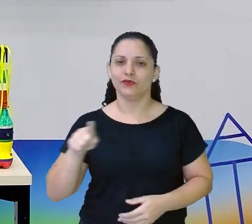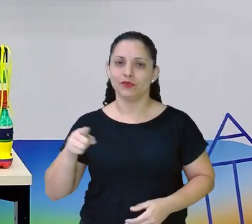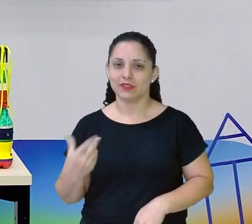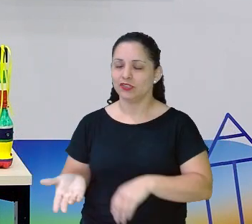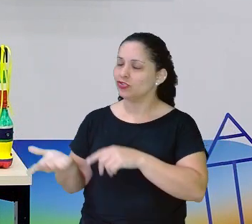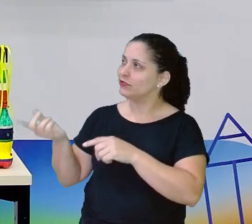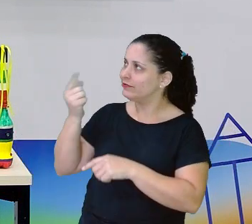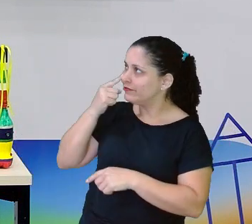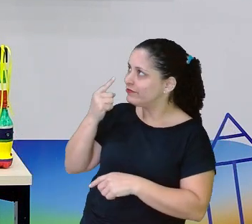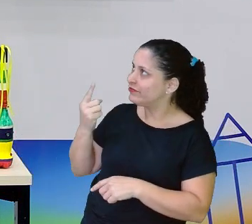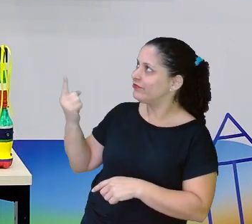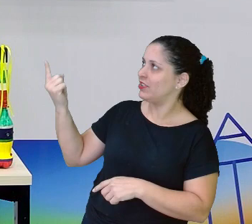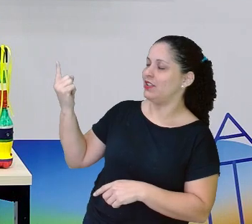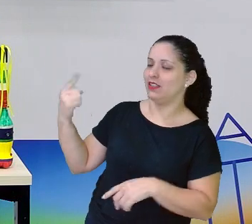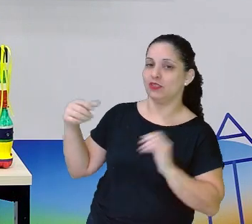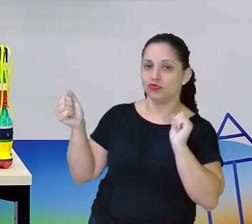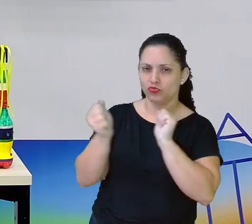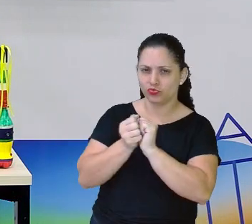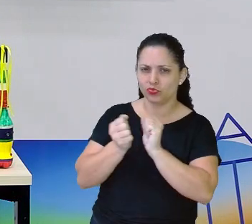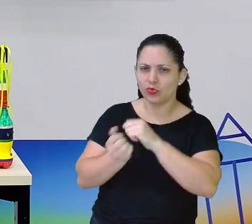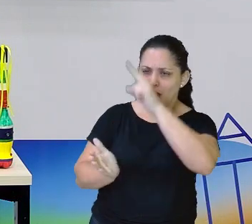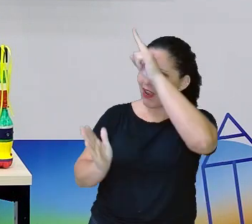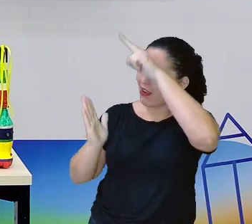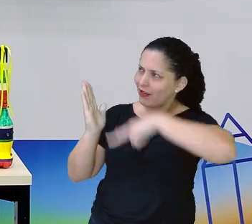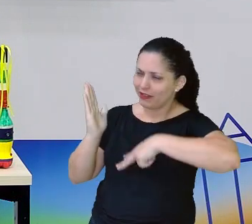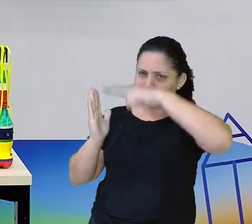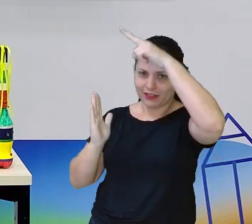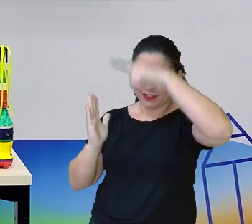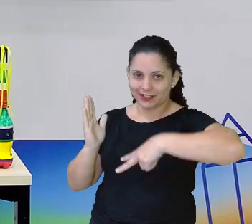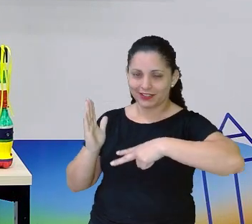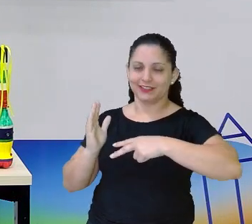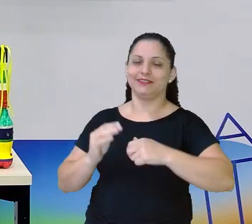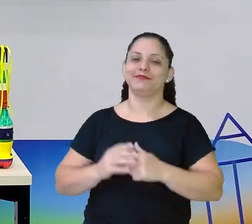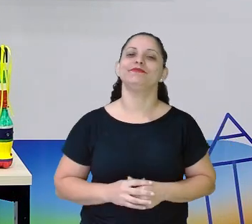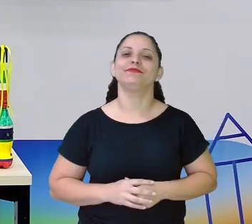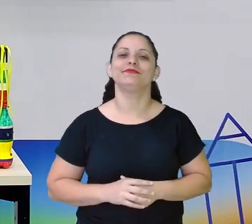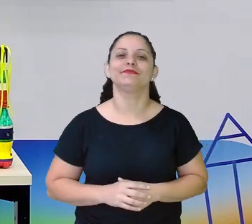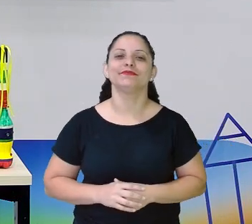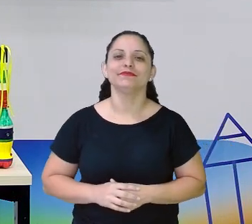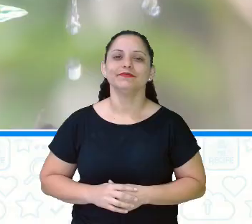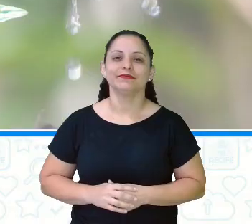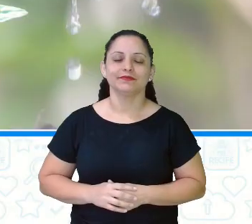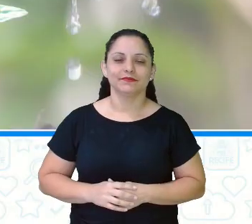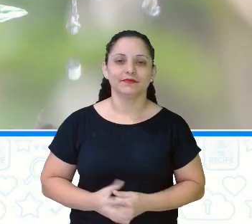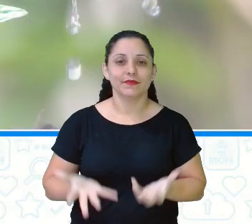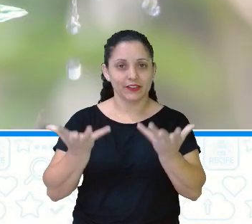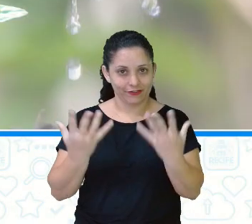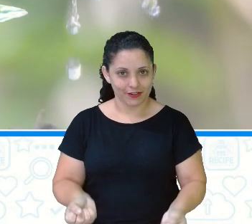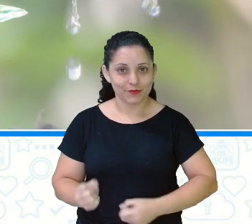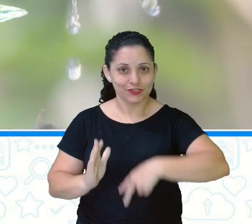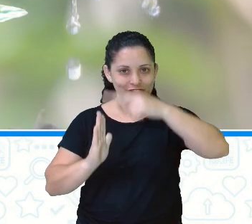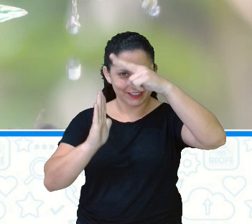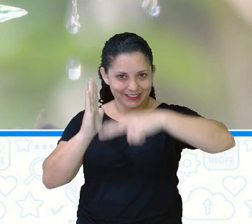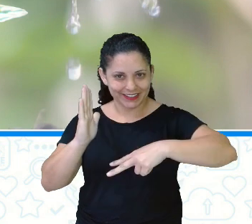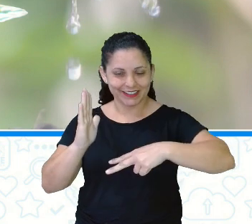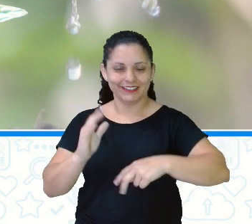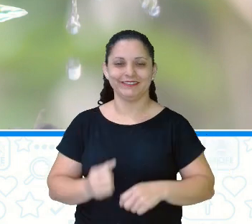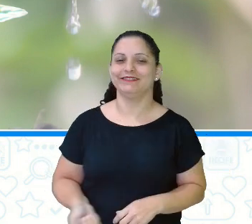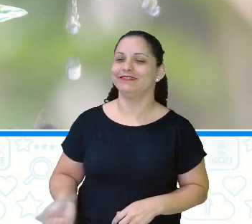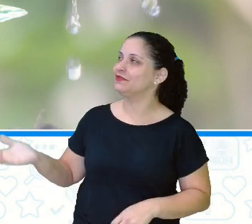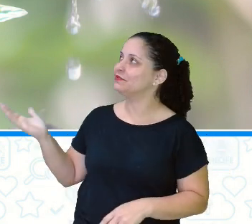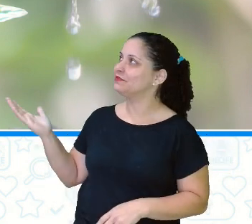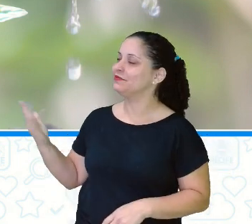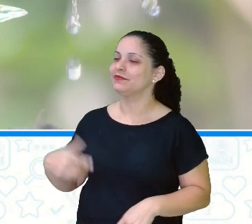junto comigo, a tela vai ficar completinha assim, ó, fechada a tela aqui, para a gente ler juntos aqui. Isso